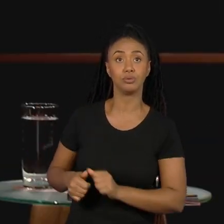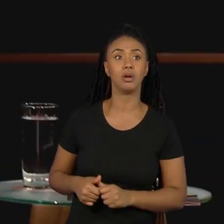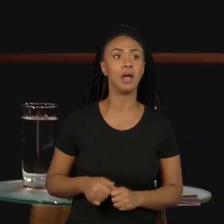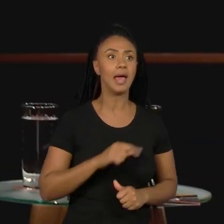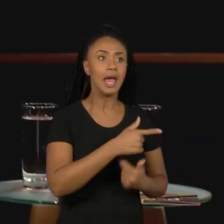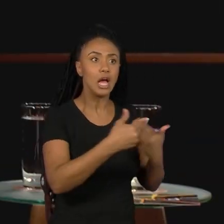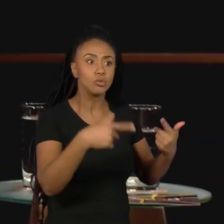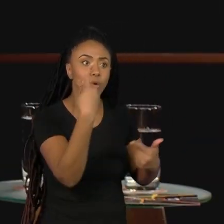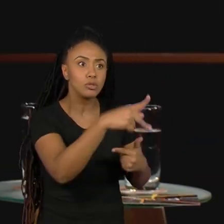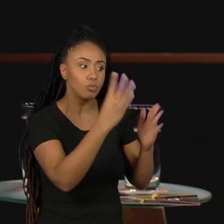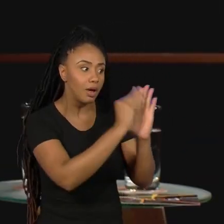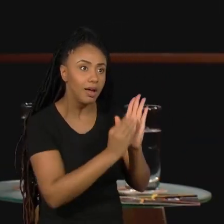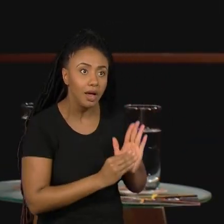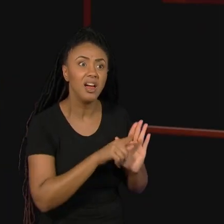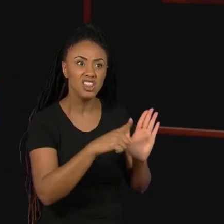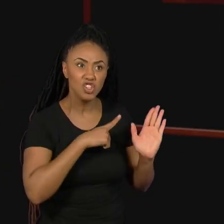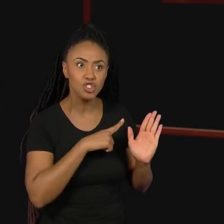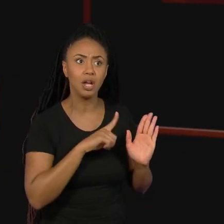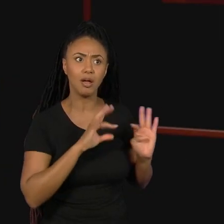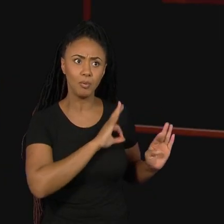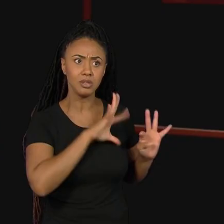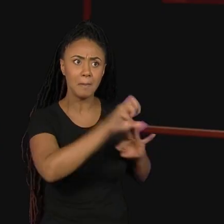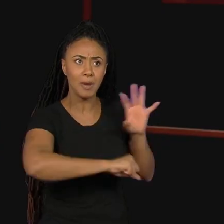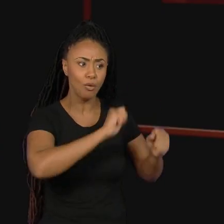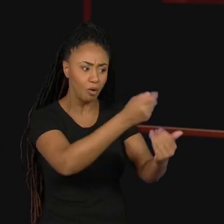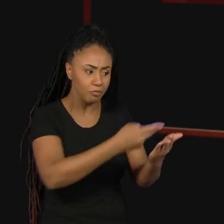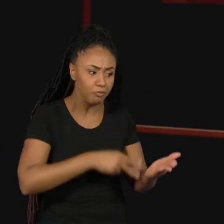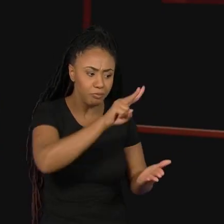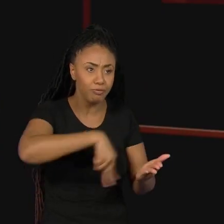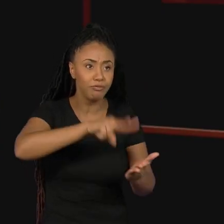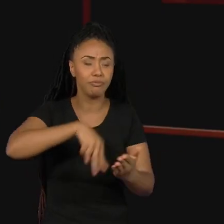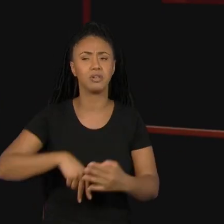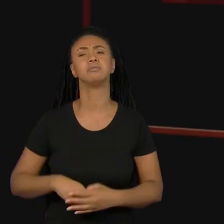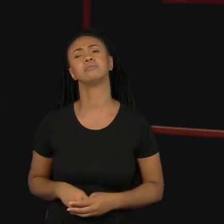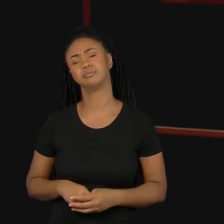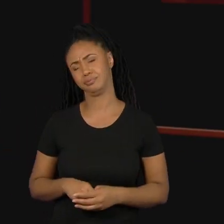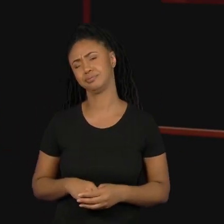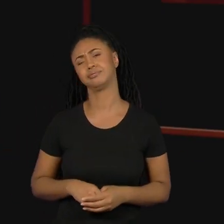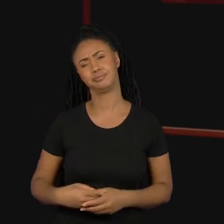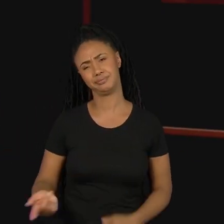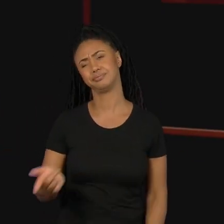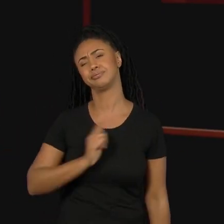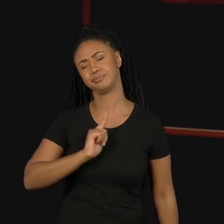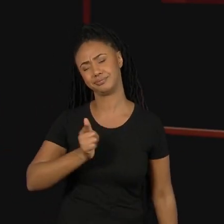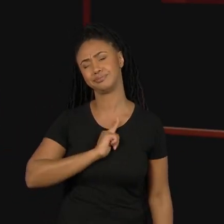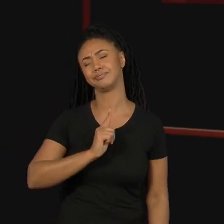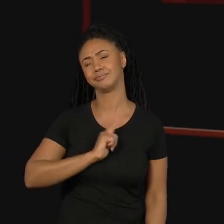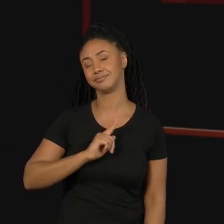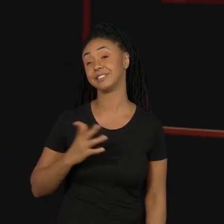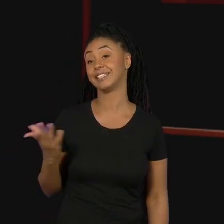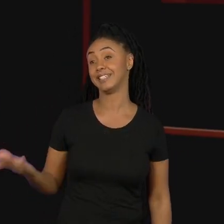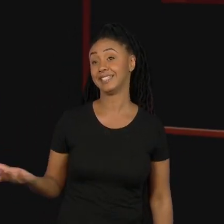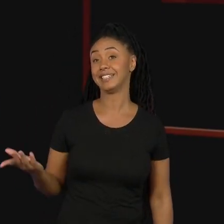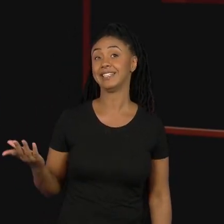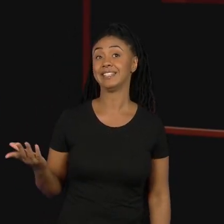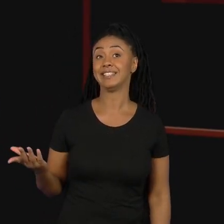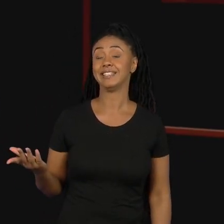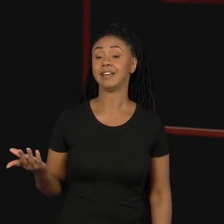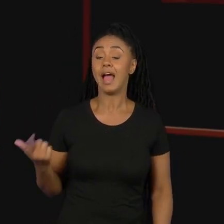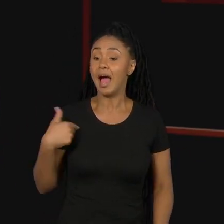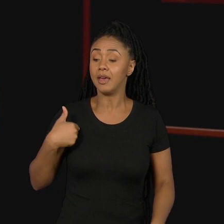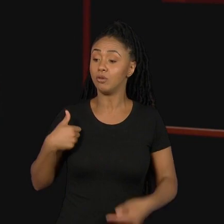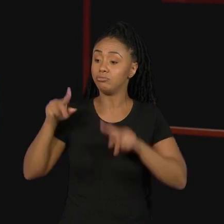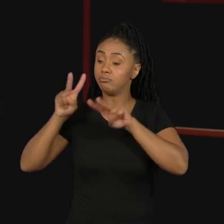pessoas acabaram sendo detidas, né? Isso foi fogo. Porque quem está aqui, então... E o que ia